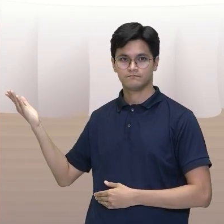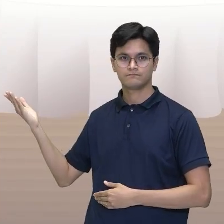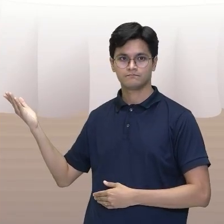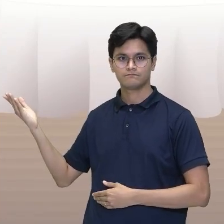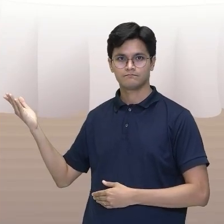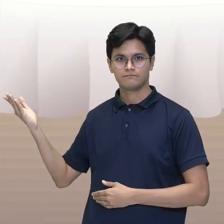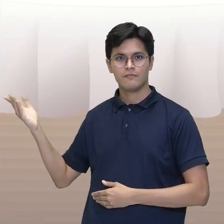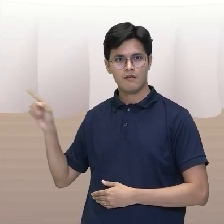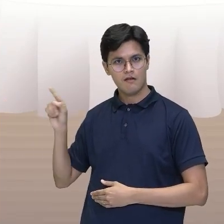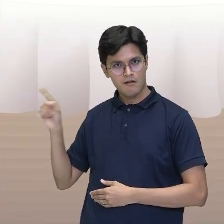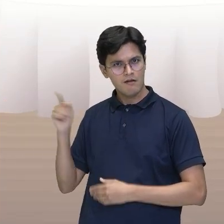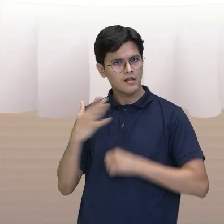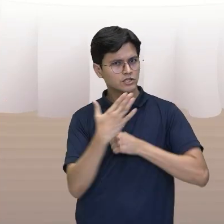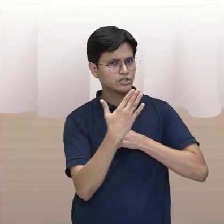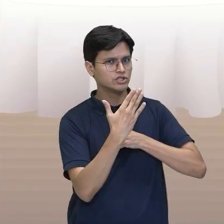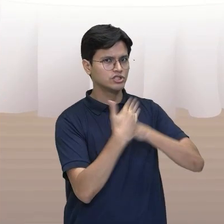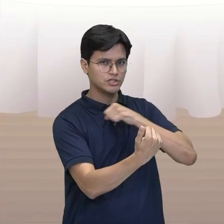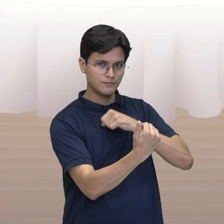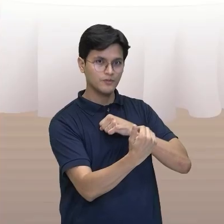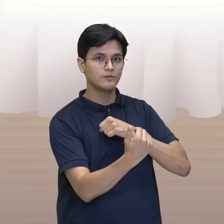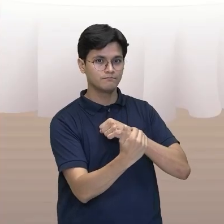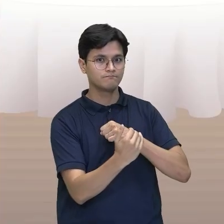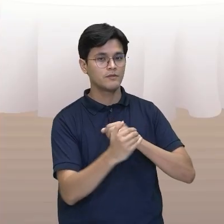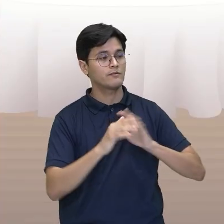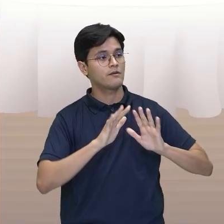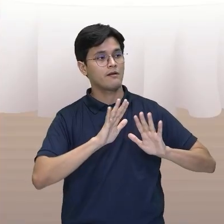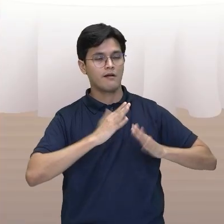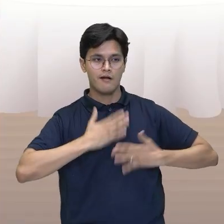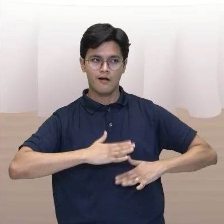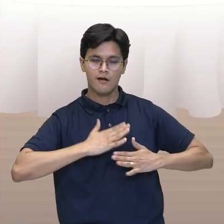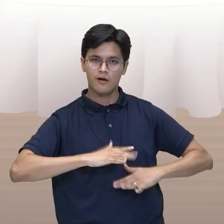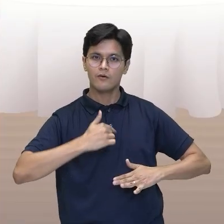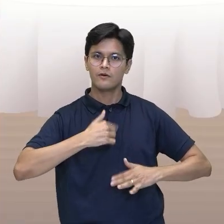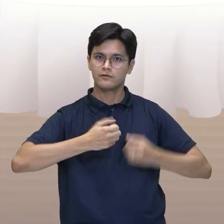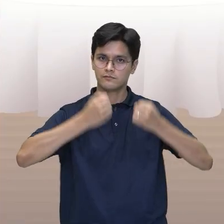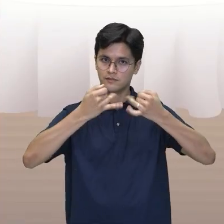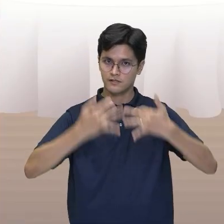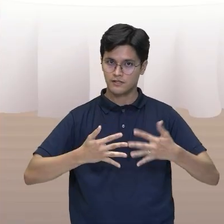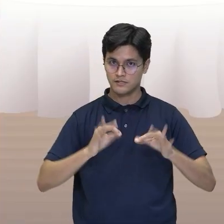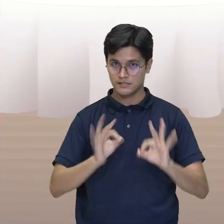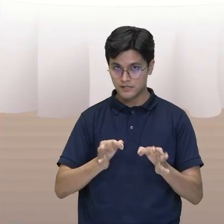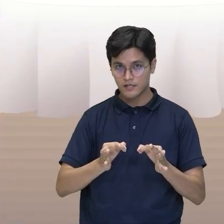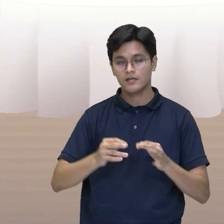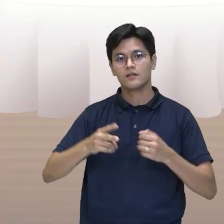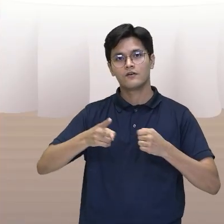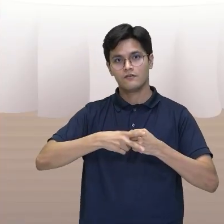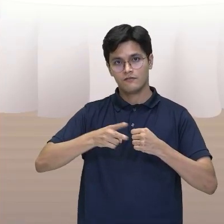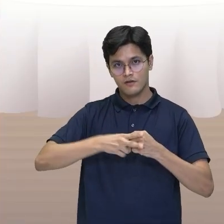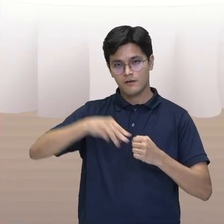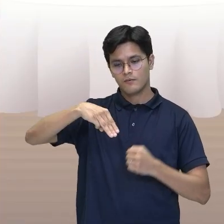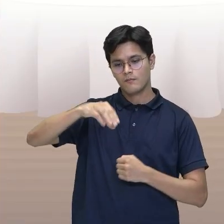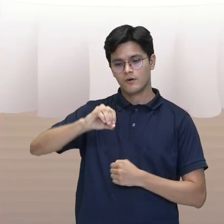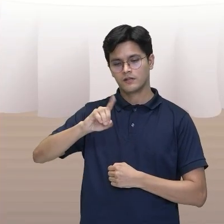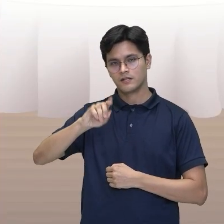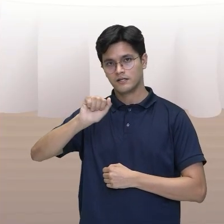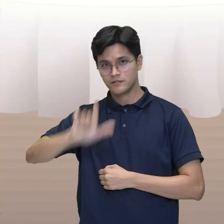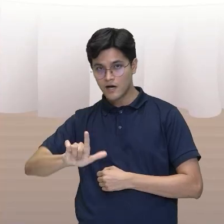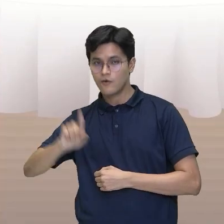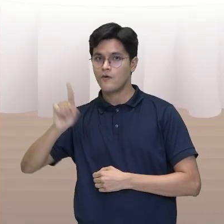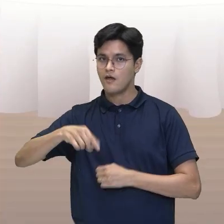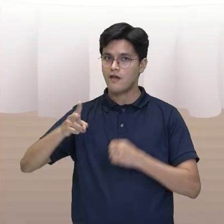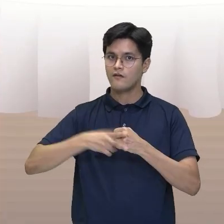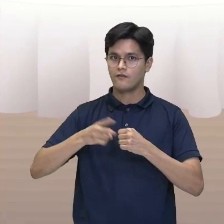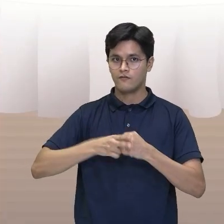primeiro. Calma aí que eu estou explicando aqui. Modal can é um verbo que eu utilizo, um verbo modal, que a depender